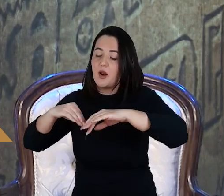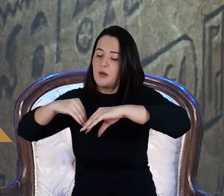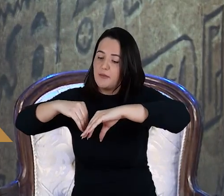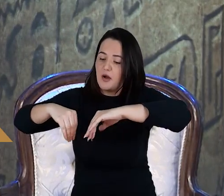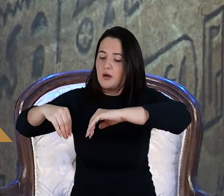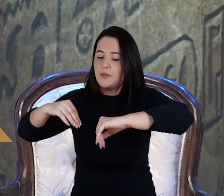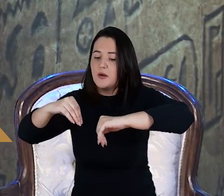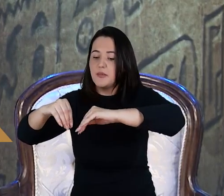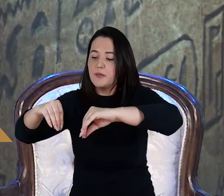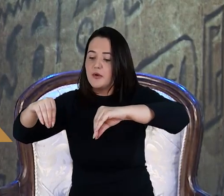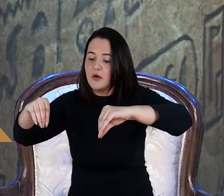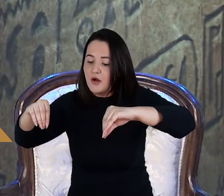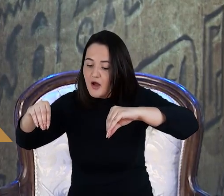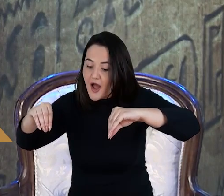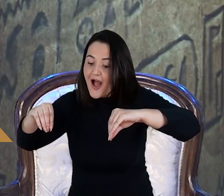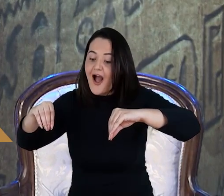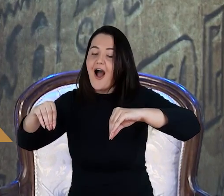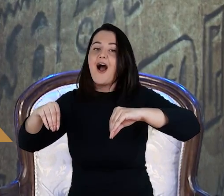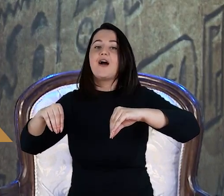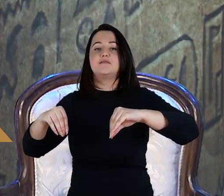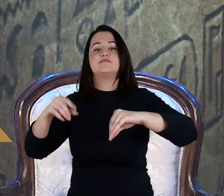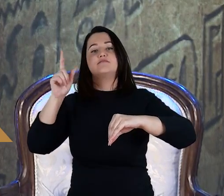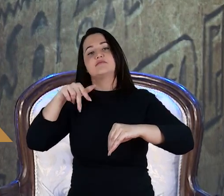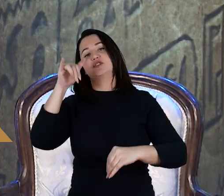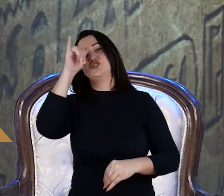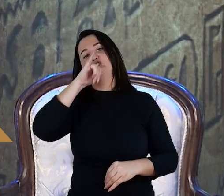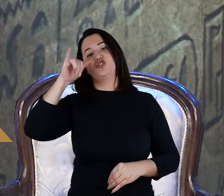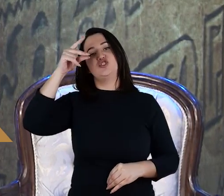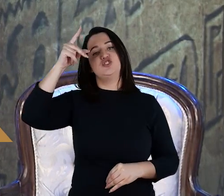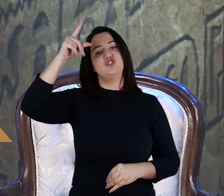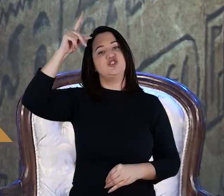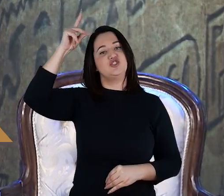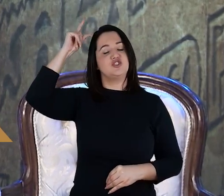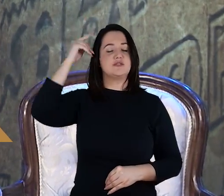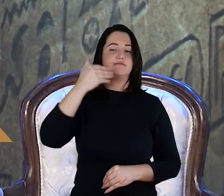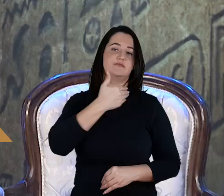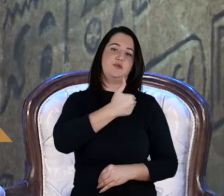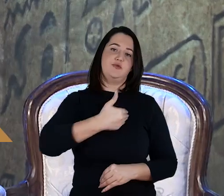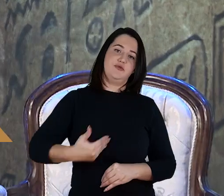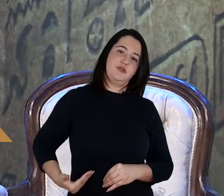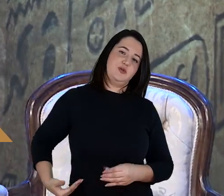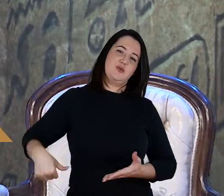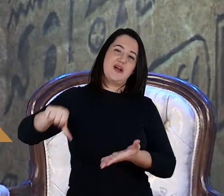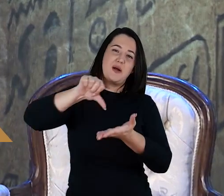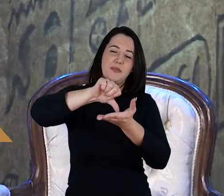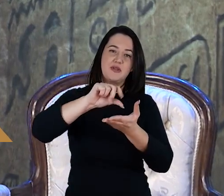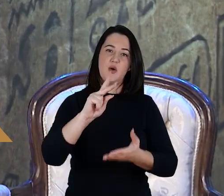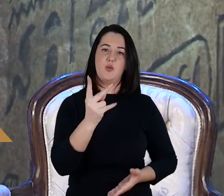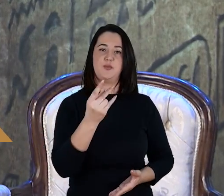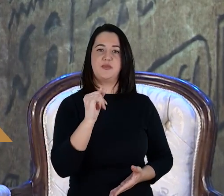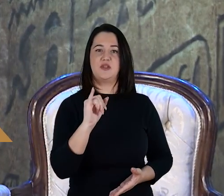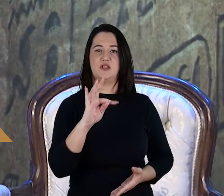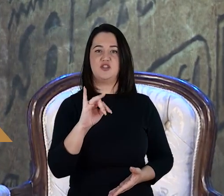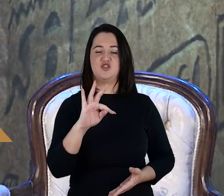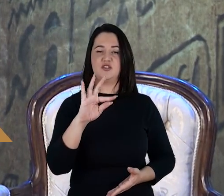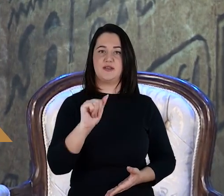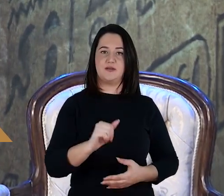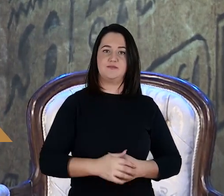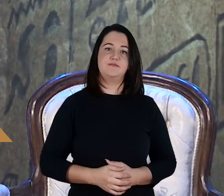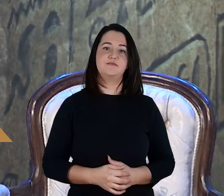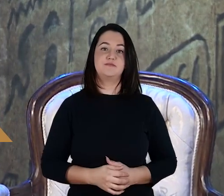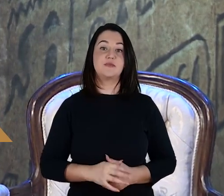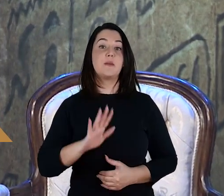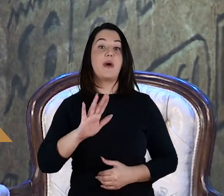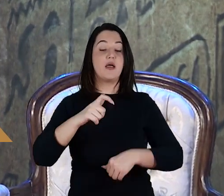Borgaskoy eram, na verdade, a antiga capital do reino hitita. Mas esta era apenas uma questão de